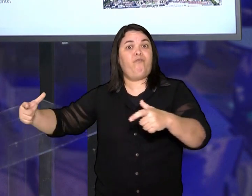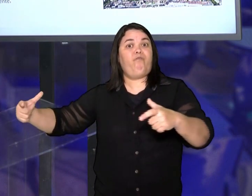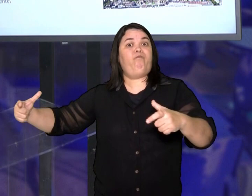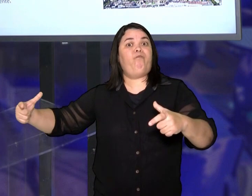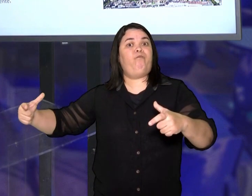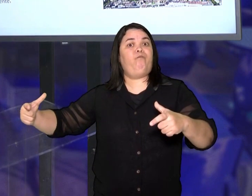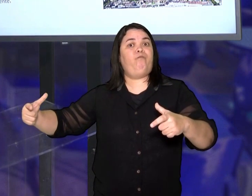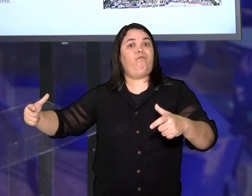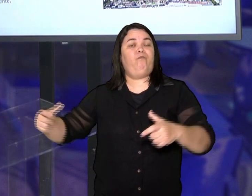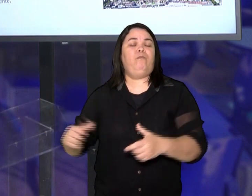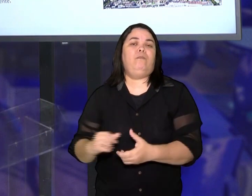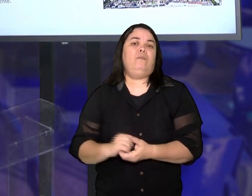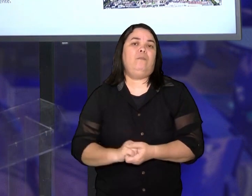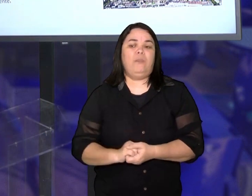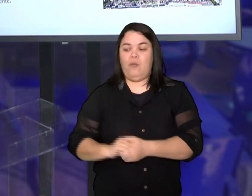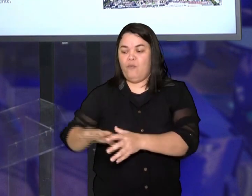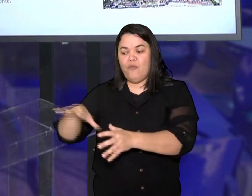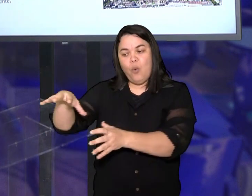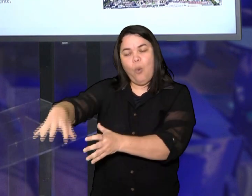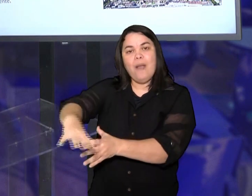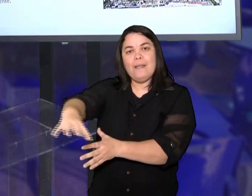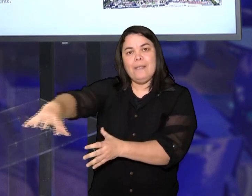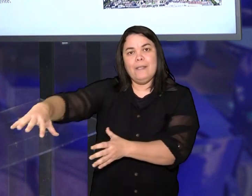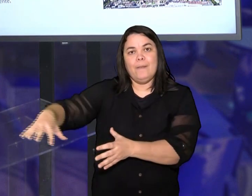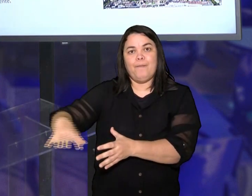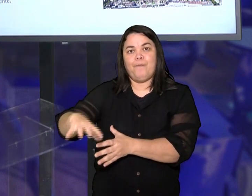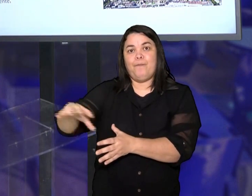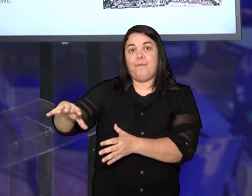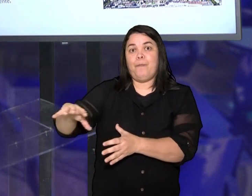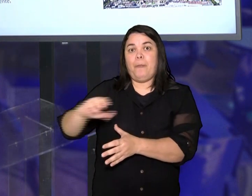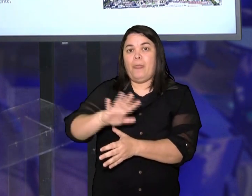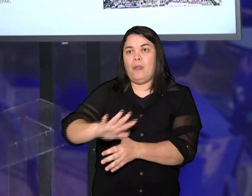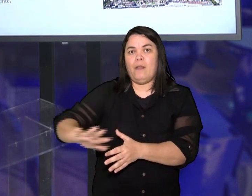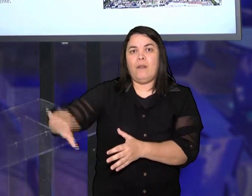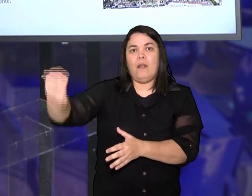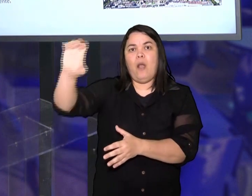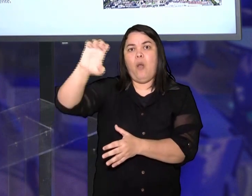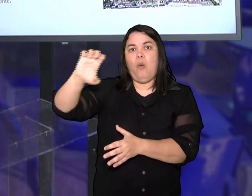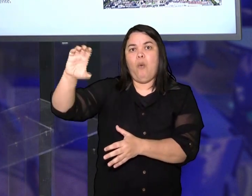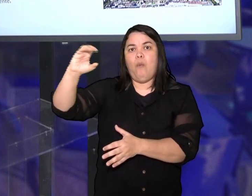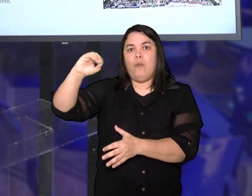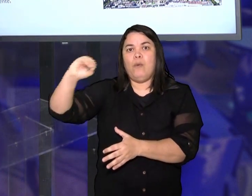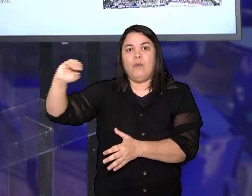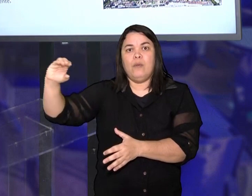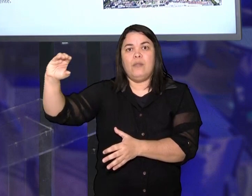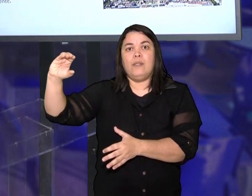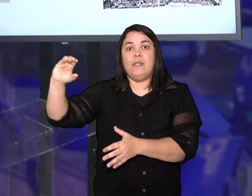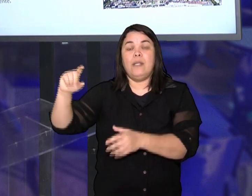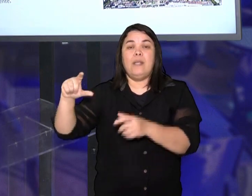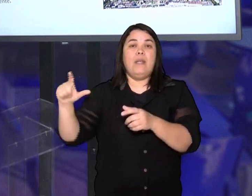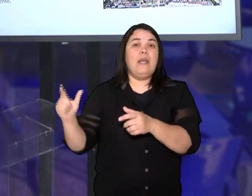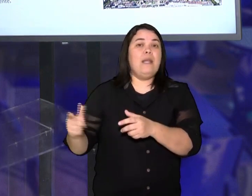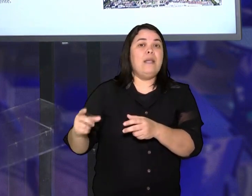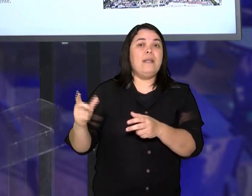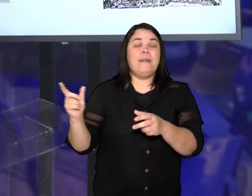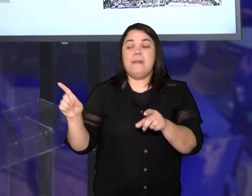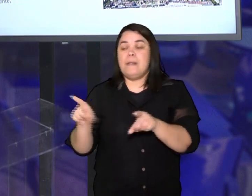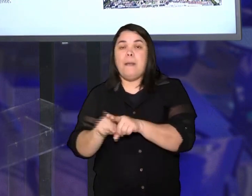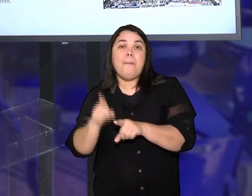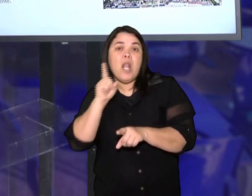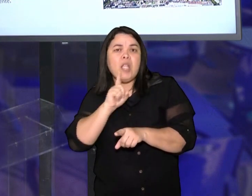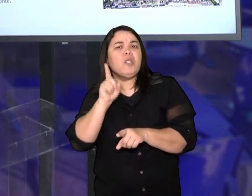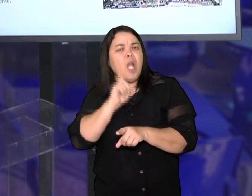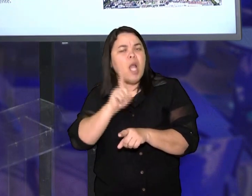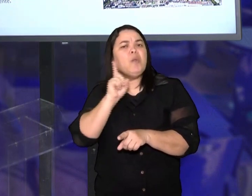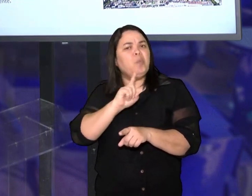ou acabou, né, sendo concentrado principalmente na Europa e no mundo desenvolvido. Você vai ter Nova York, Los Angeles também nos Estados